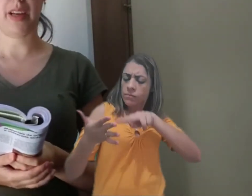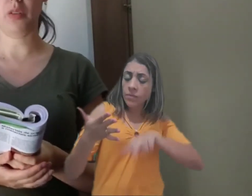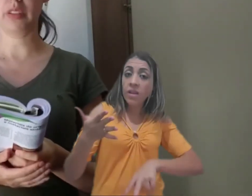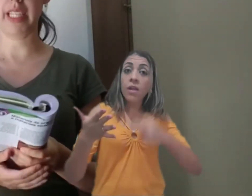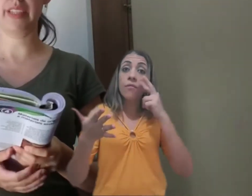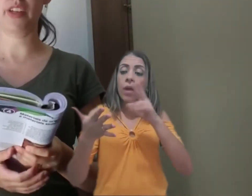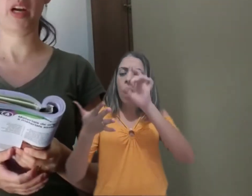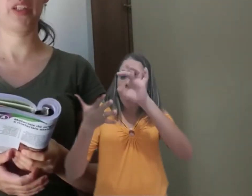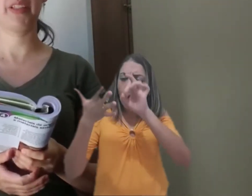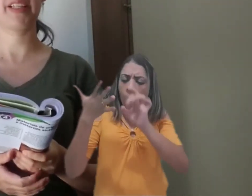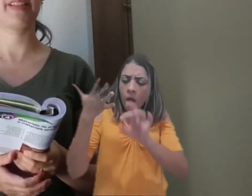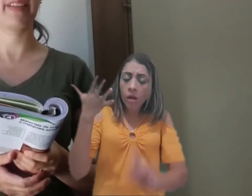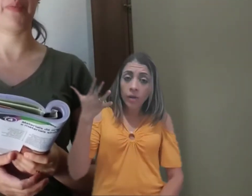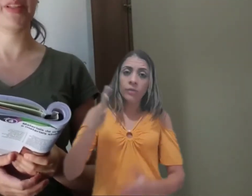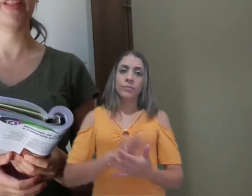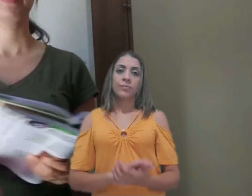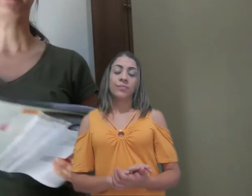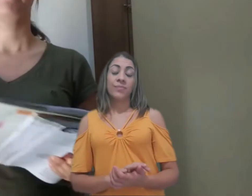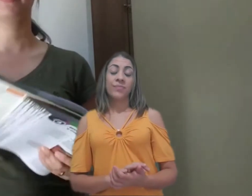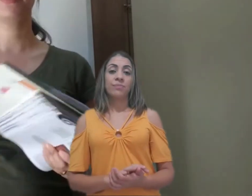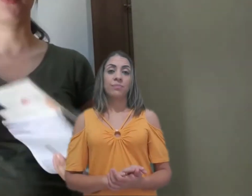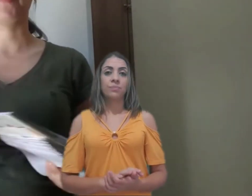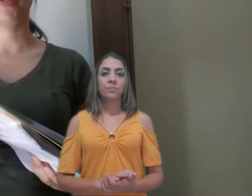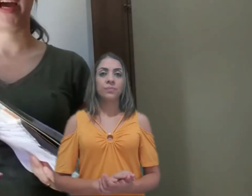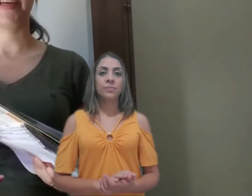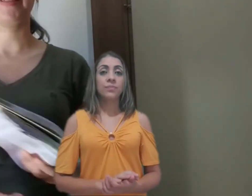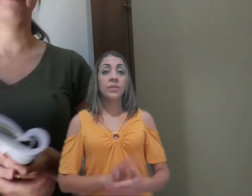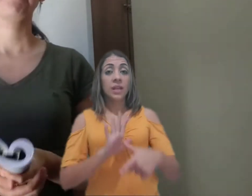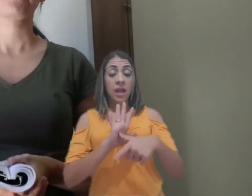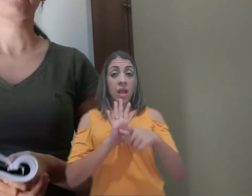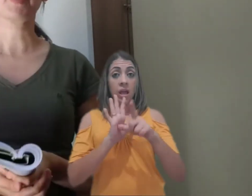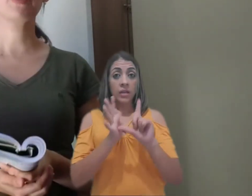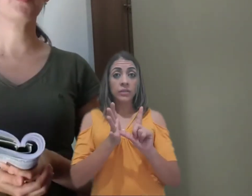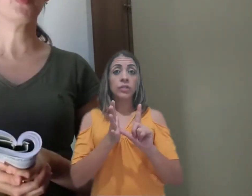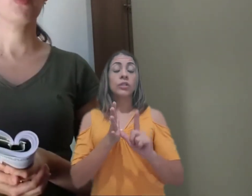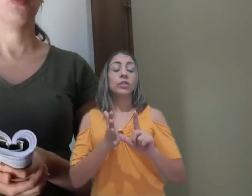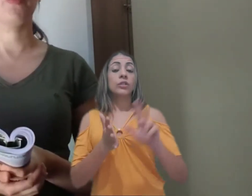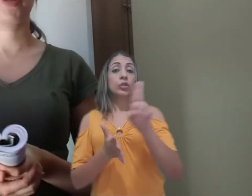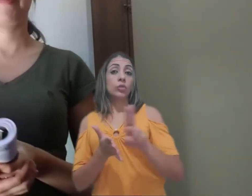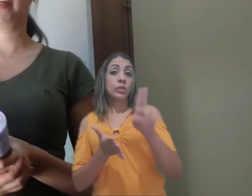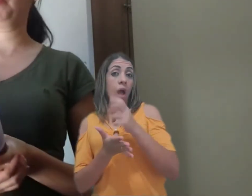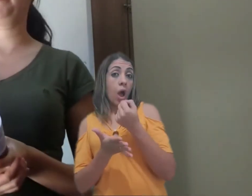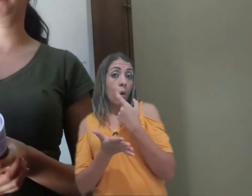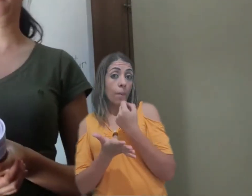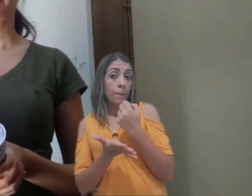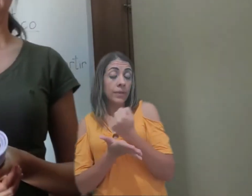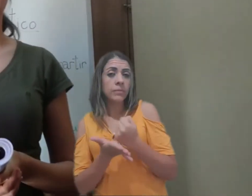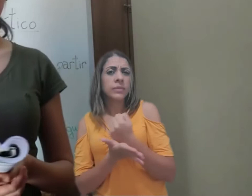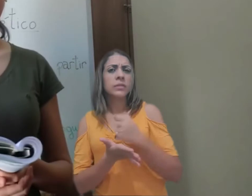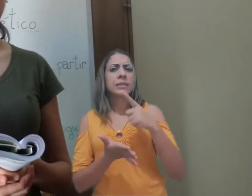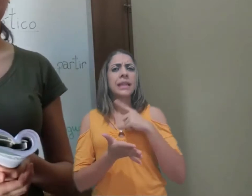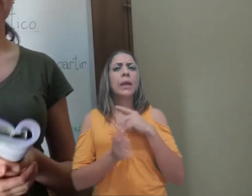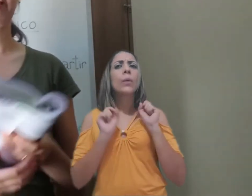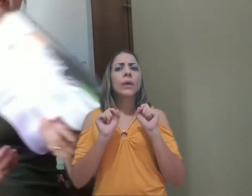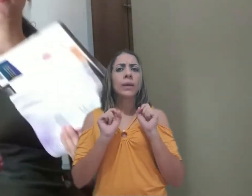atenção, né, e vejam cada uma dessas etapas. Falando em formas gerais, né, antes de produzir um novo medicamento, primeiro vão